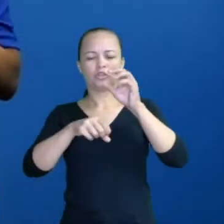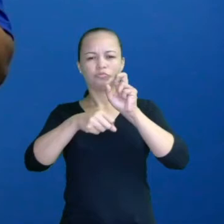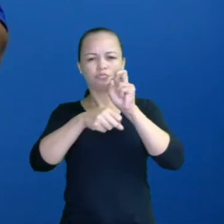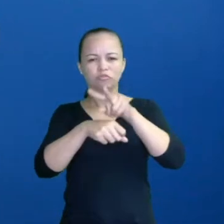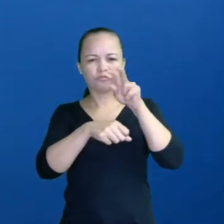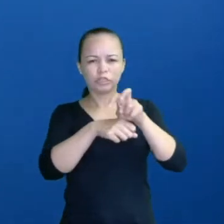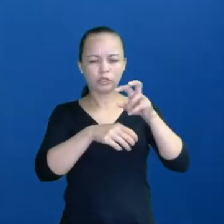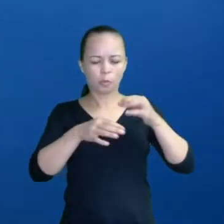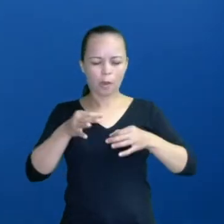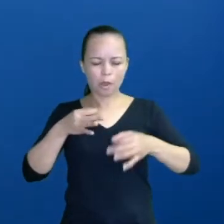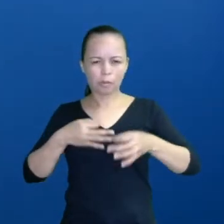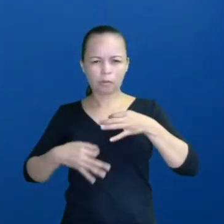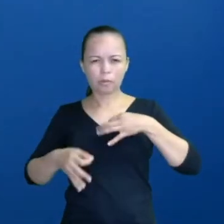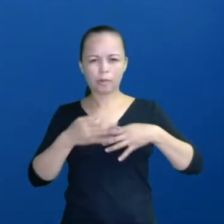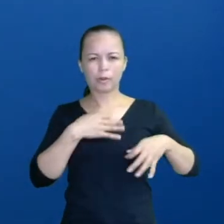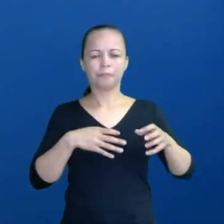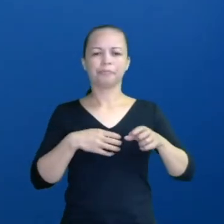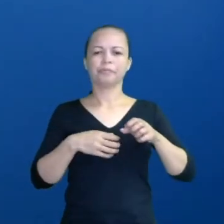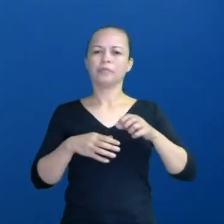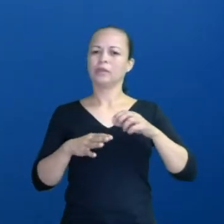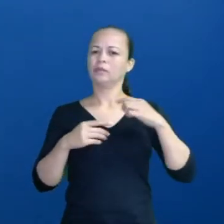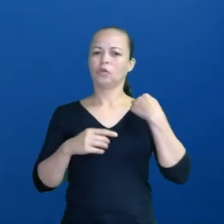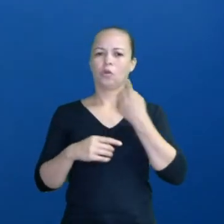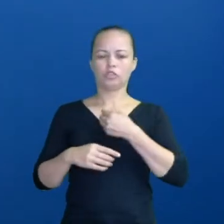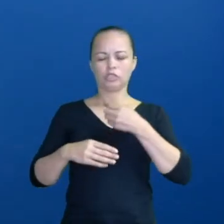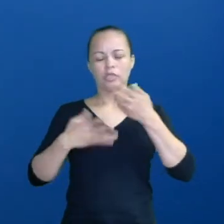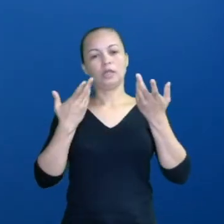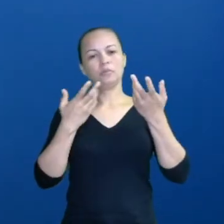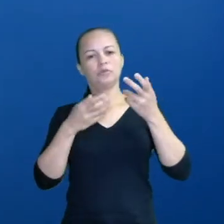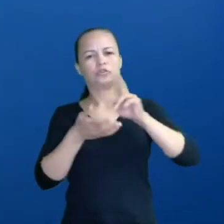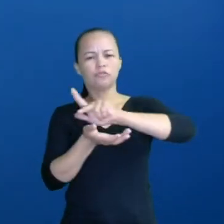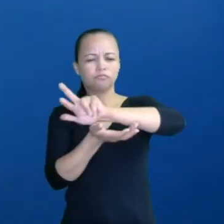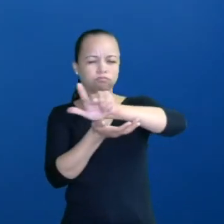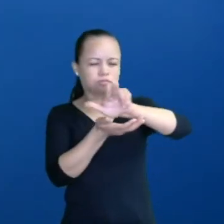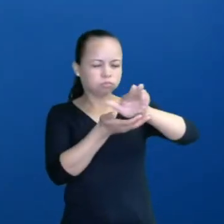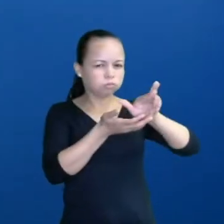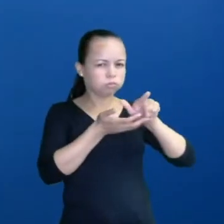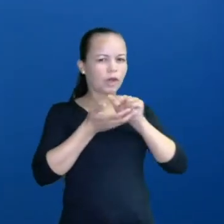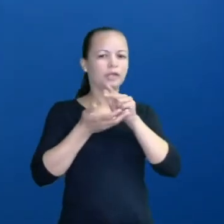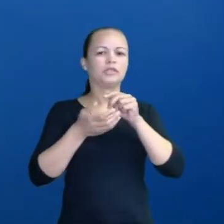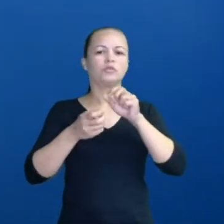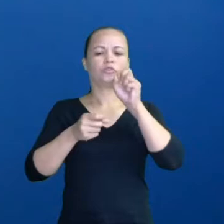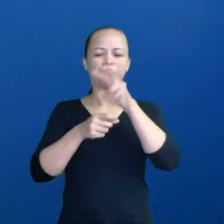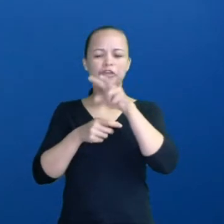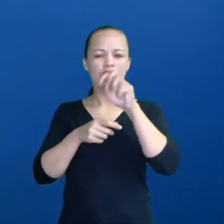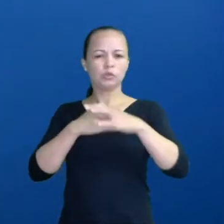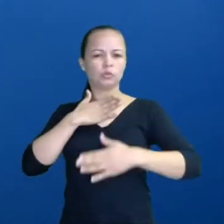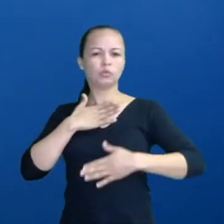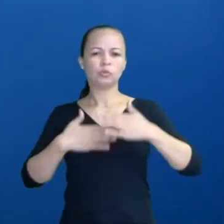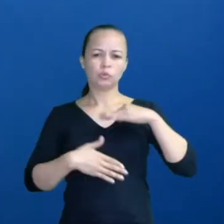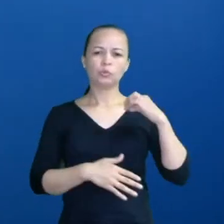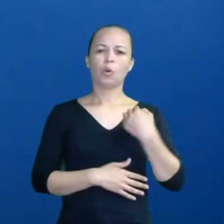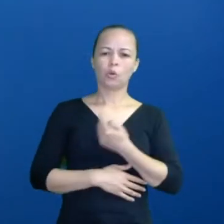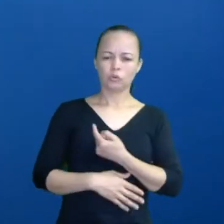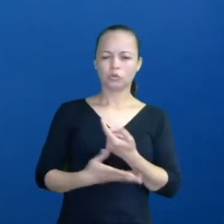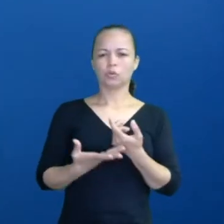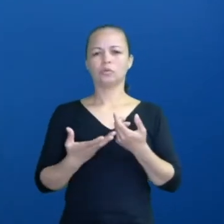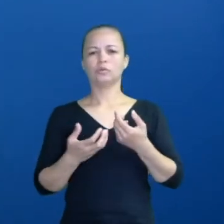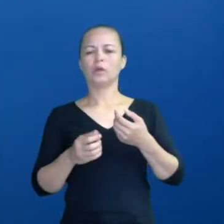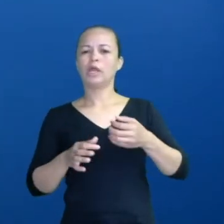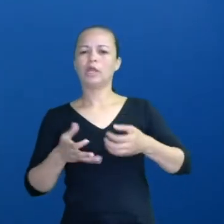mesmo, gente. Nós temos muitos vírus circulando em nosso corpo, como vocês viram em várias partes, né, do corpo,